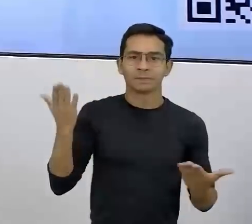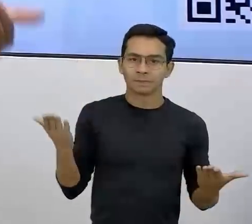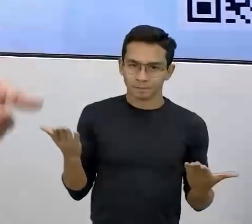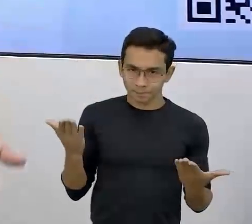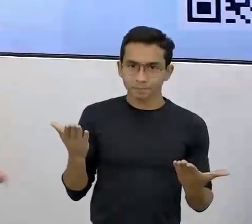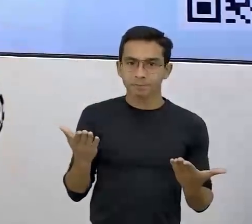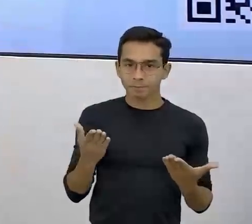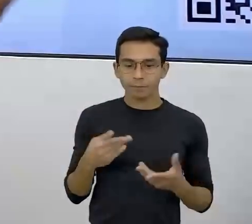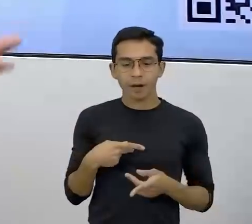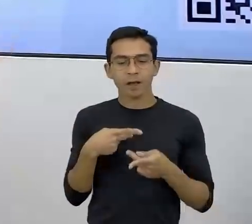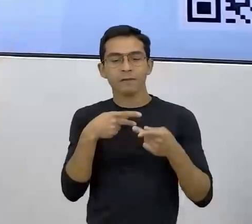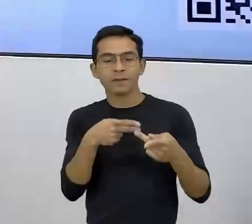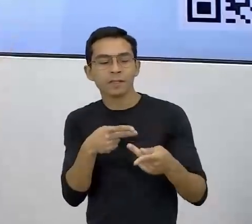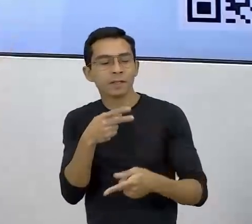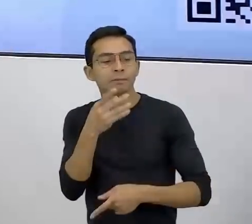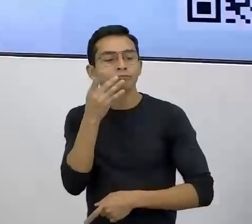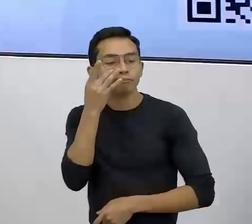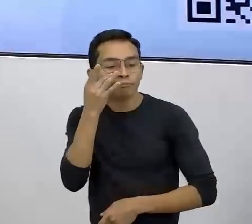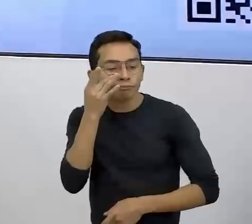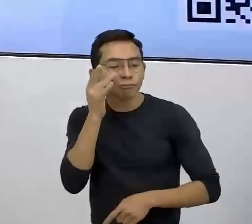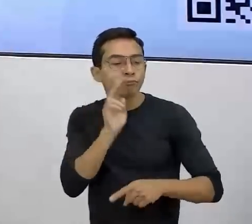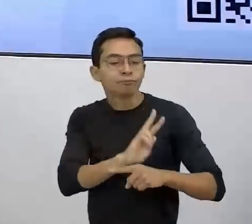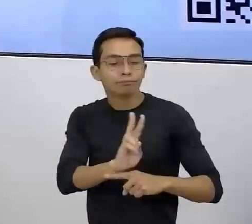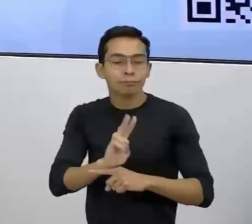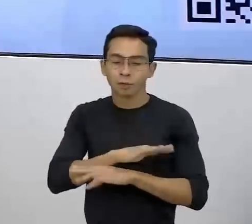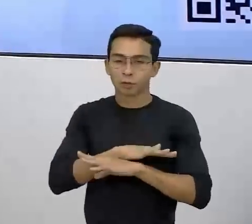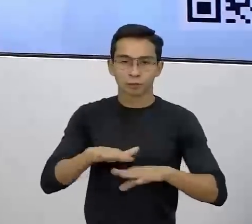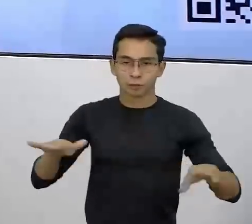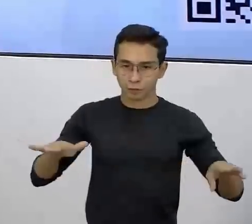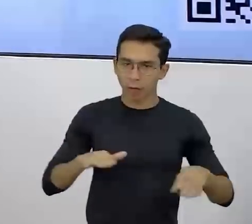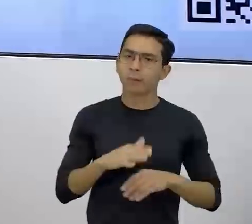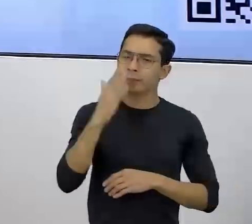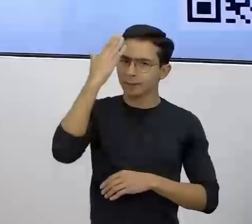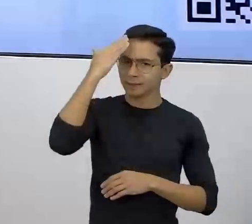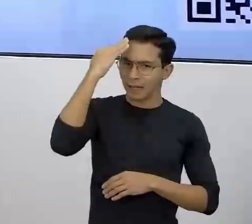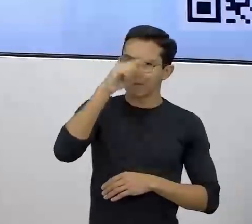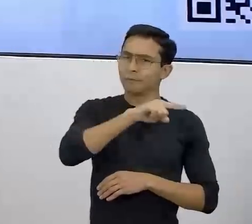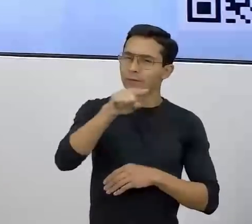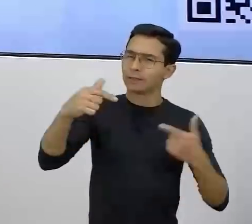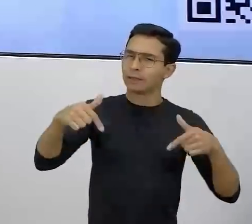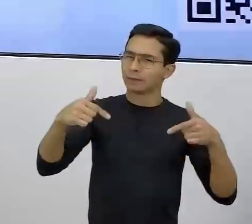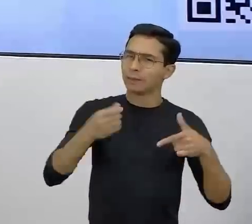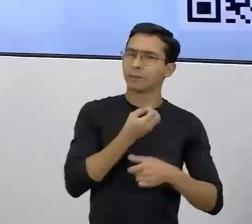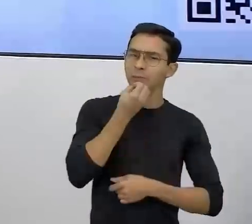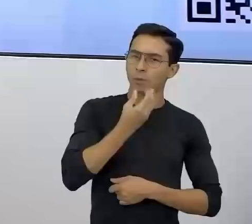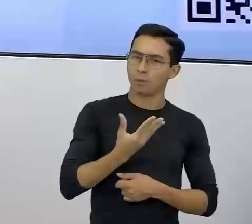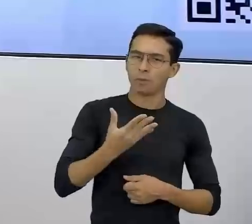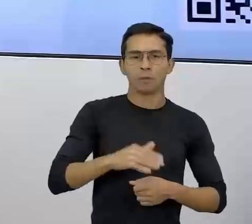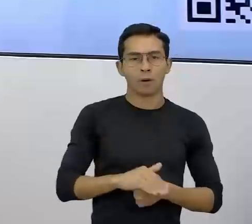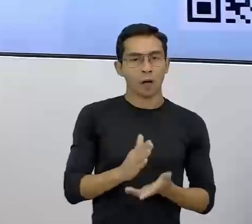lá e constata aquilo que a gente já sabe. Então, essas pessoas e as outras que a gente ainda não pôde